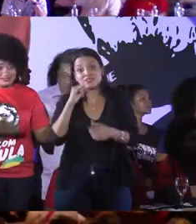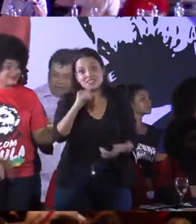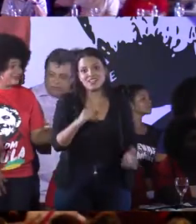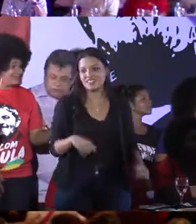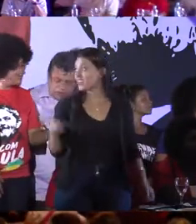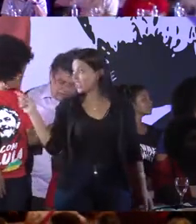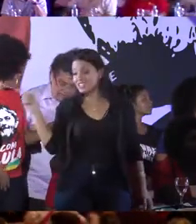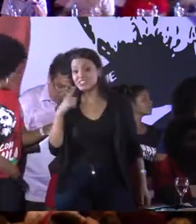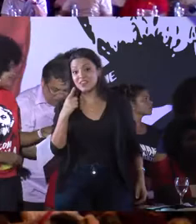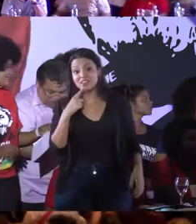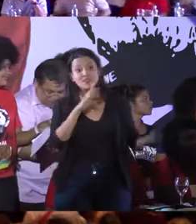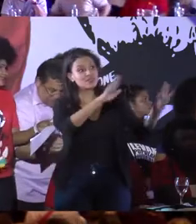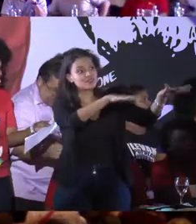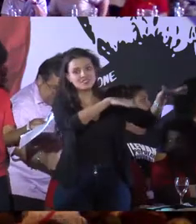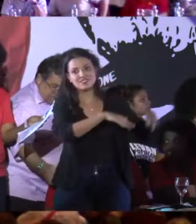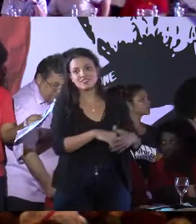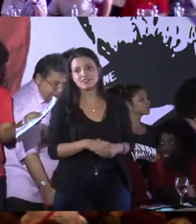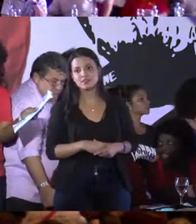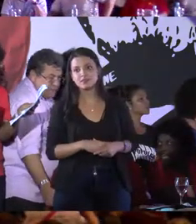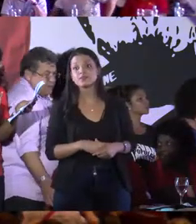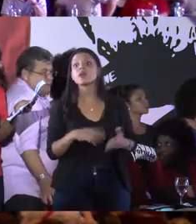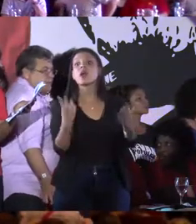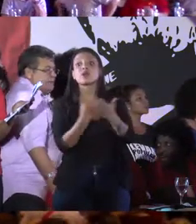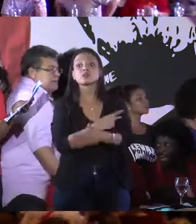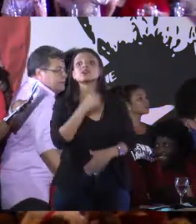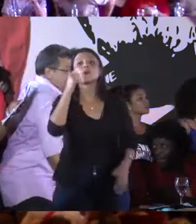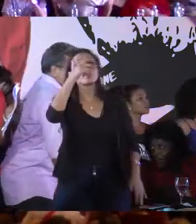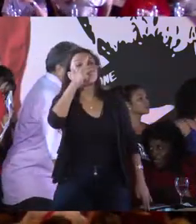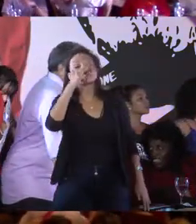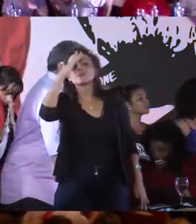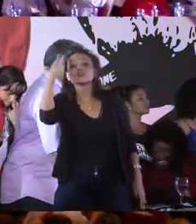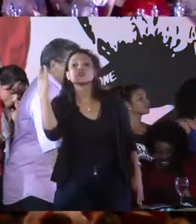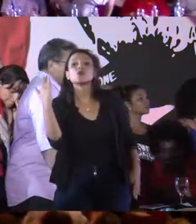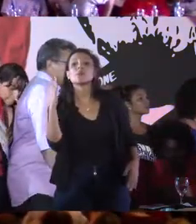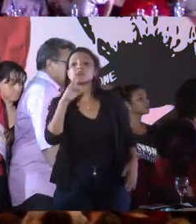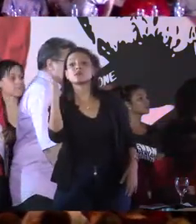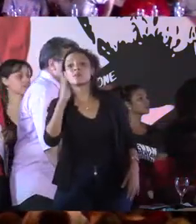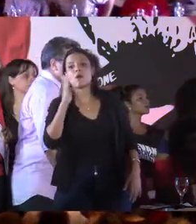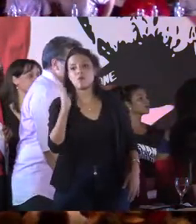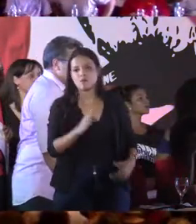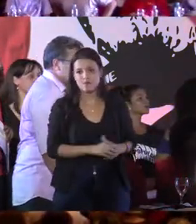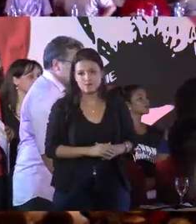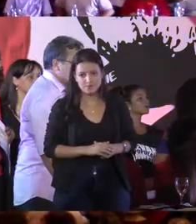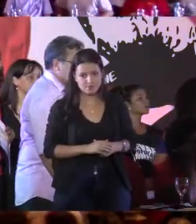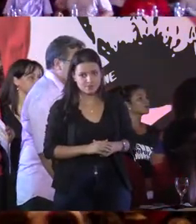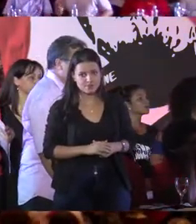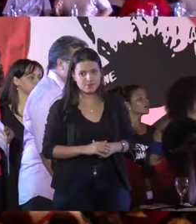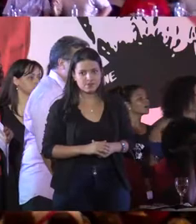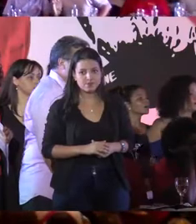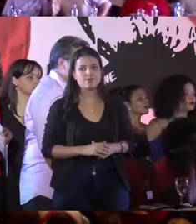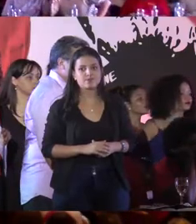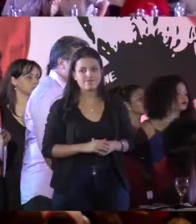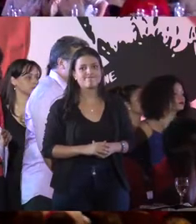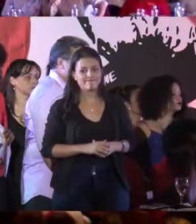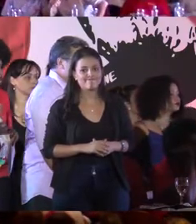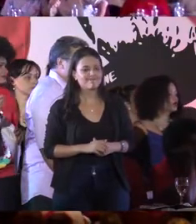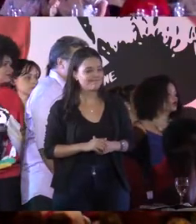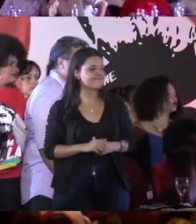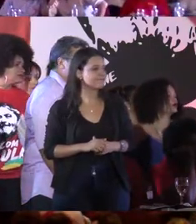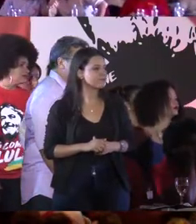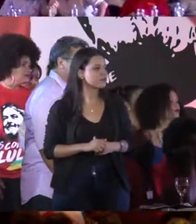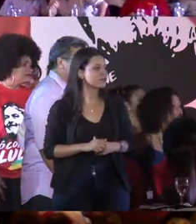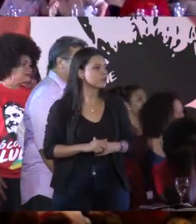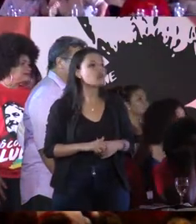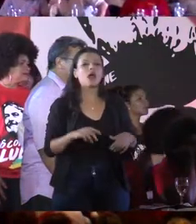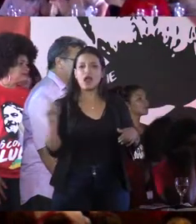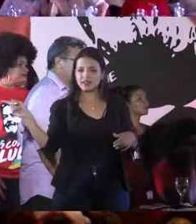Companheirada, vou pedir mais uma vez para o pessoal que está na frente tentar abaixar, porque tem muita gente tentando assistir sentado, tem uma companheira